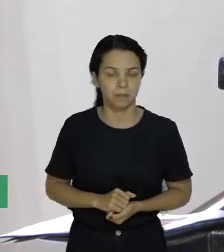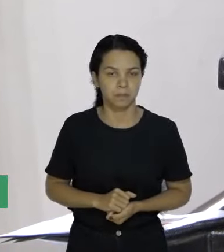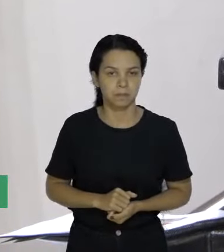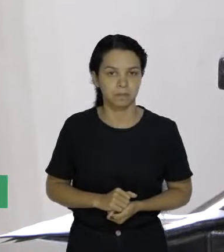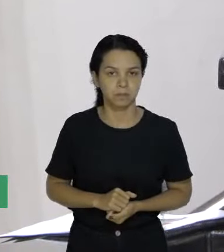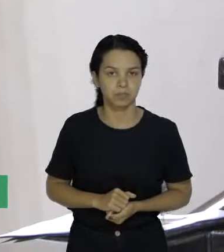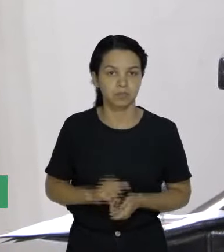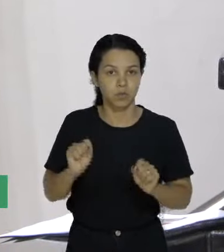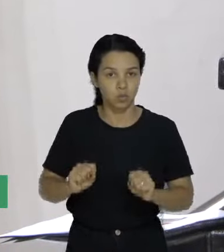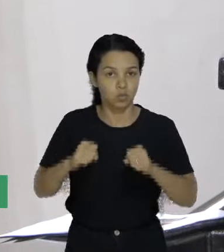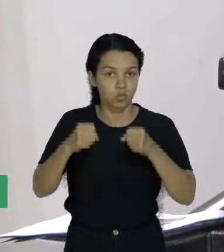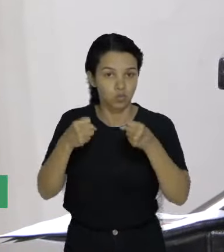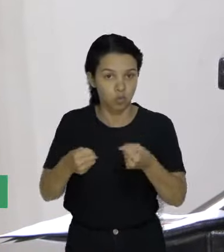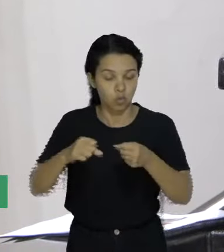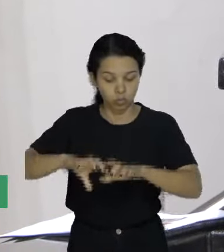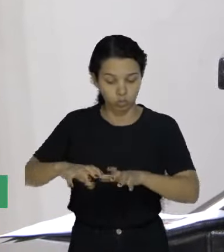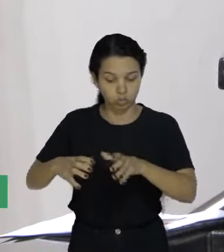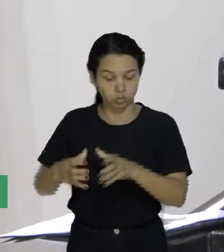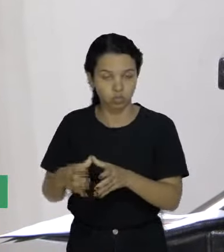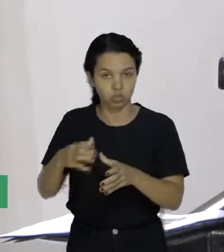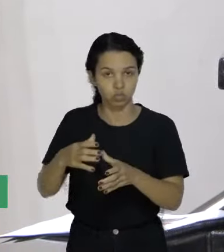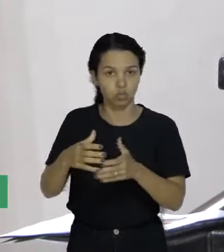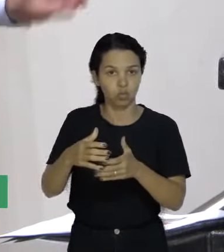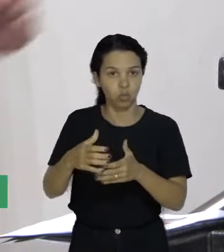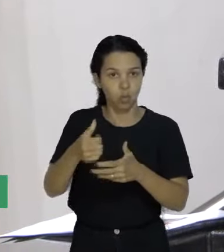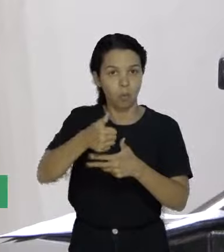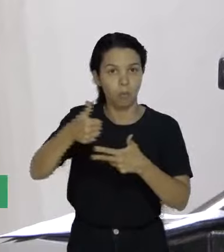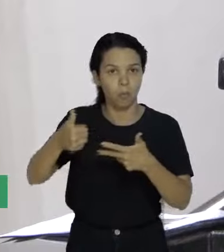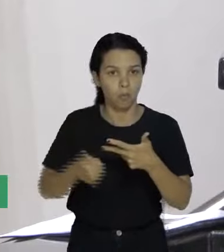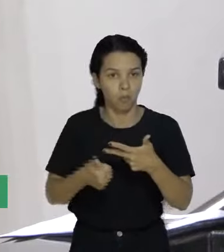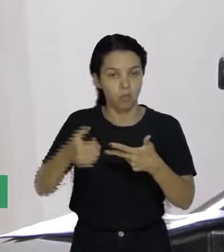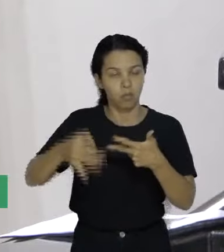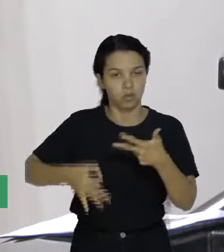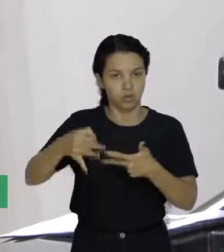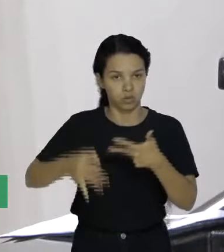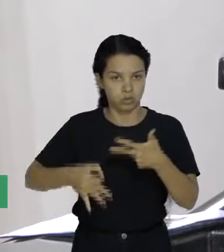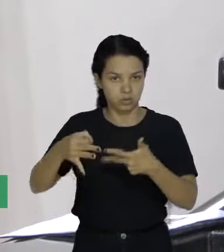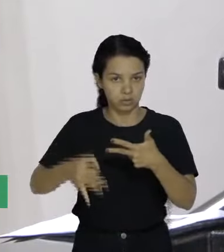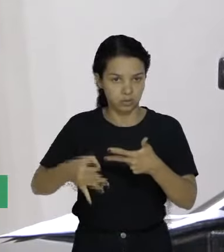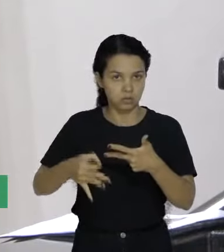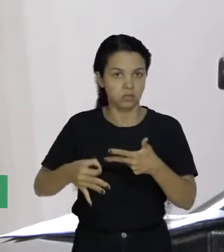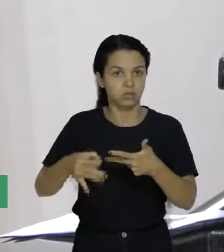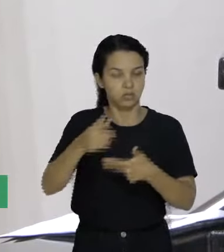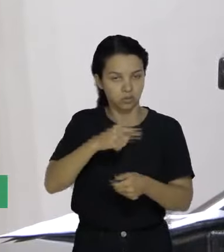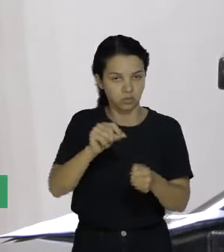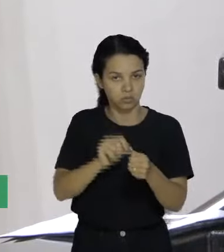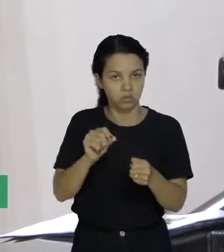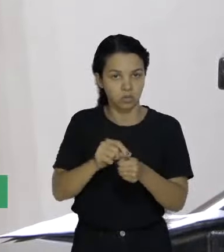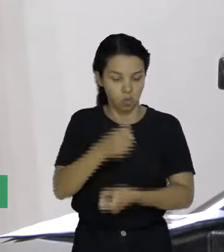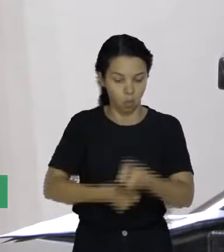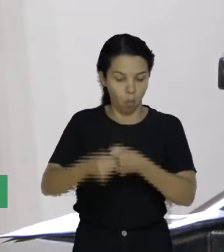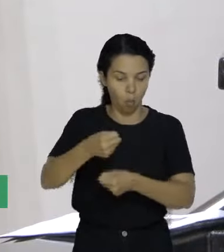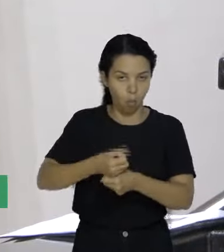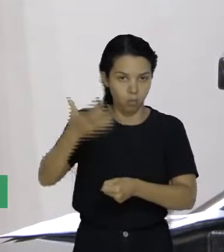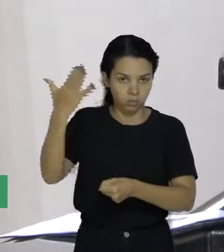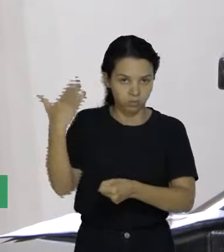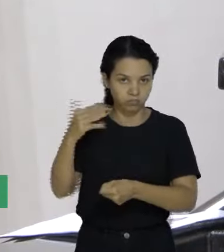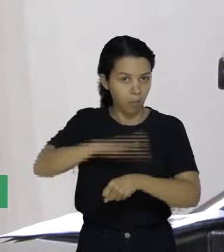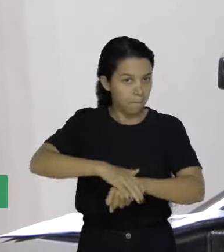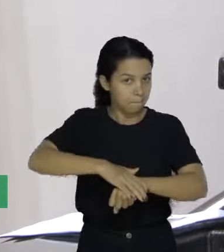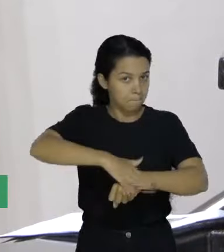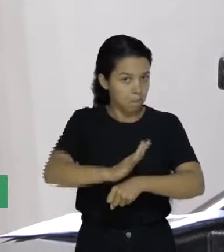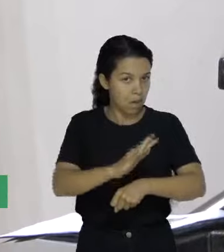um esforço conjunto com o poder judiciário Deputado Maurício e realizamos no ano passado mais